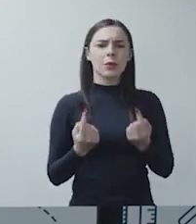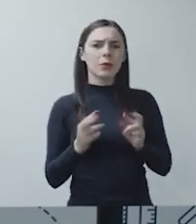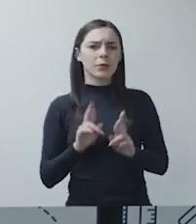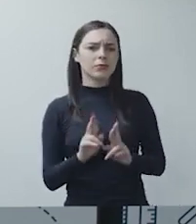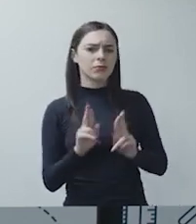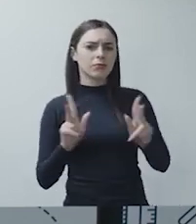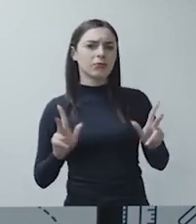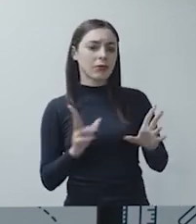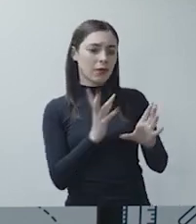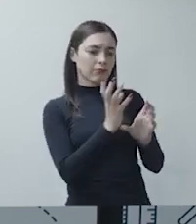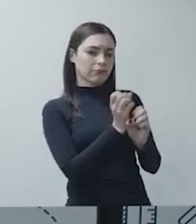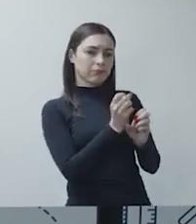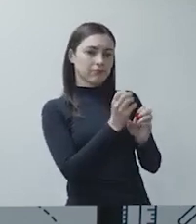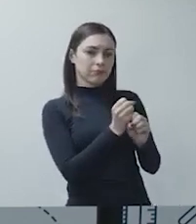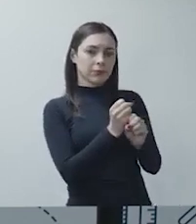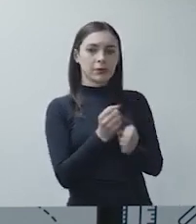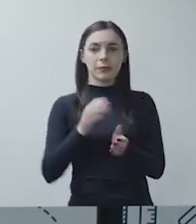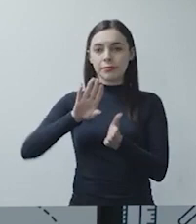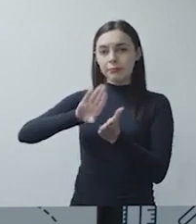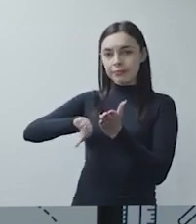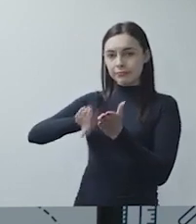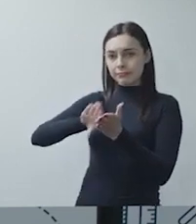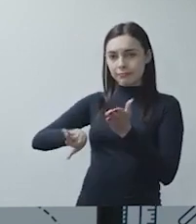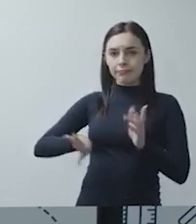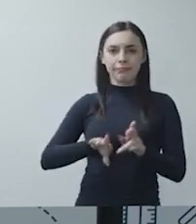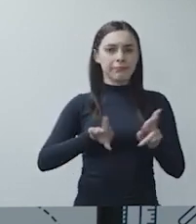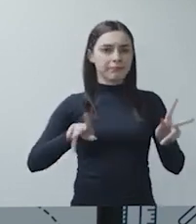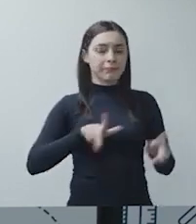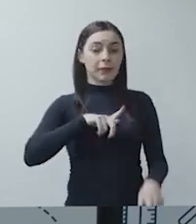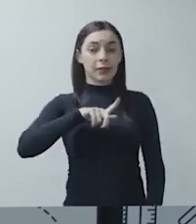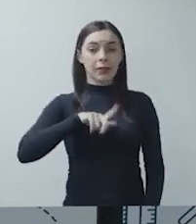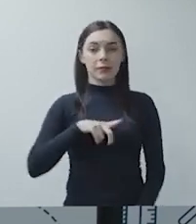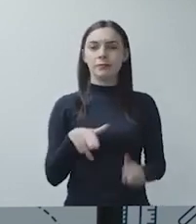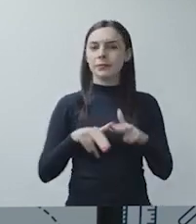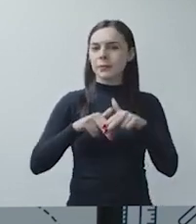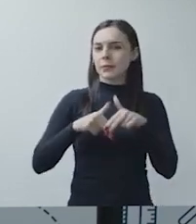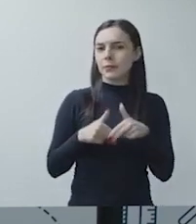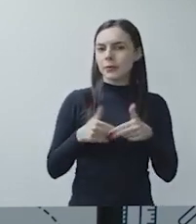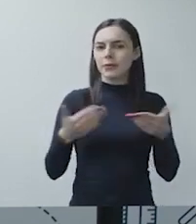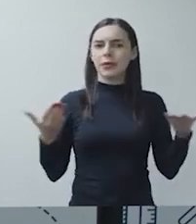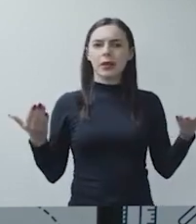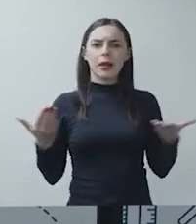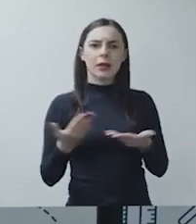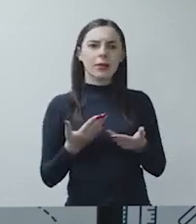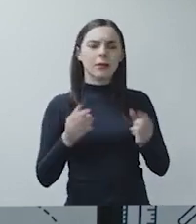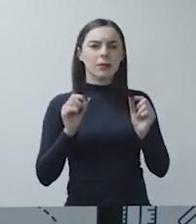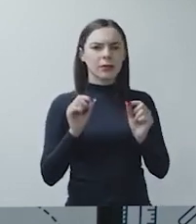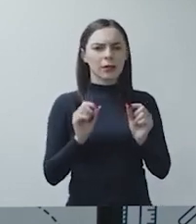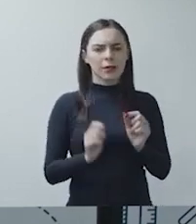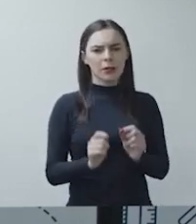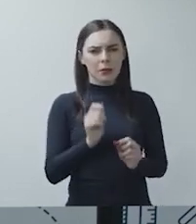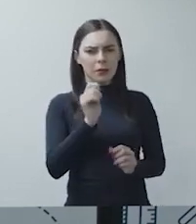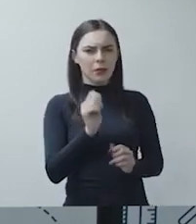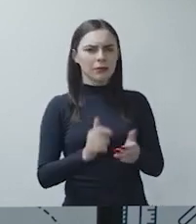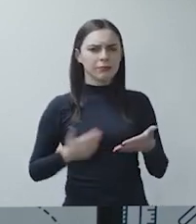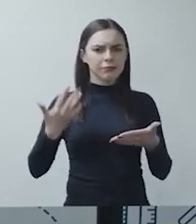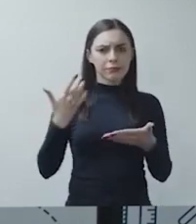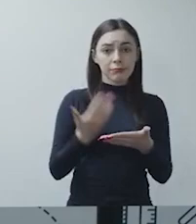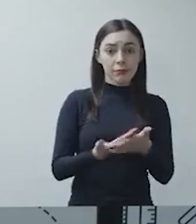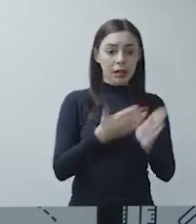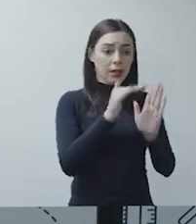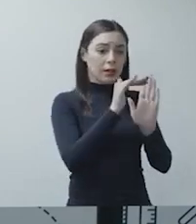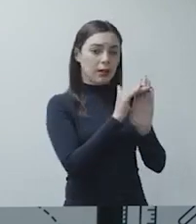diferença da operação de adição e subtração. E para isso falaremos agora, finalizando, sobre a